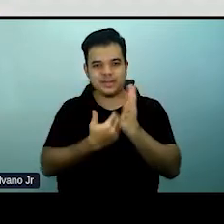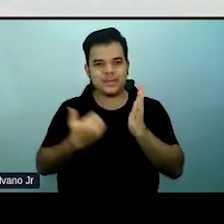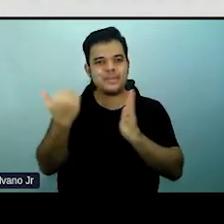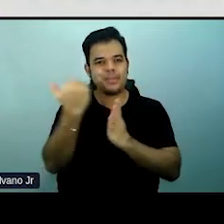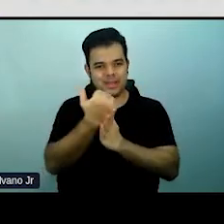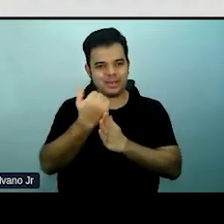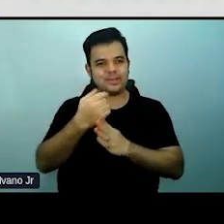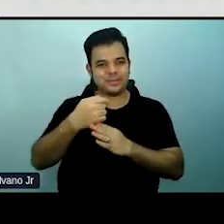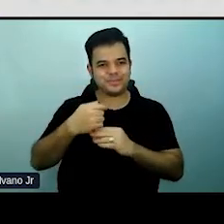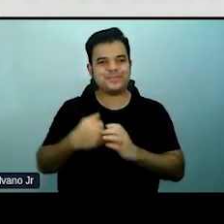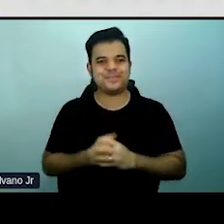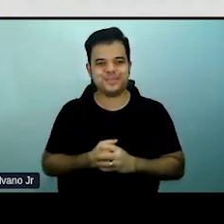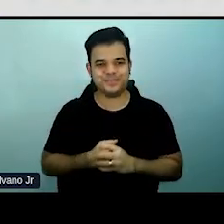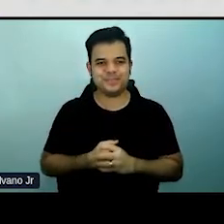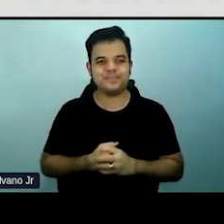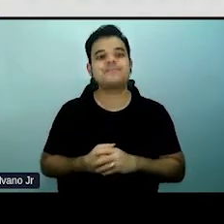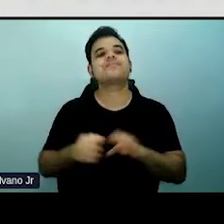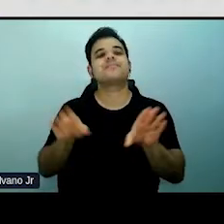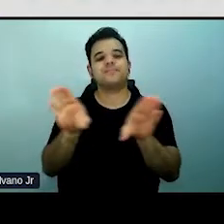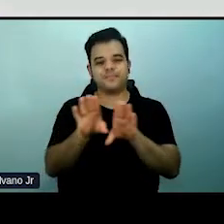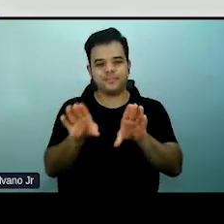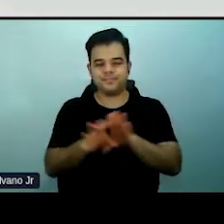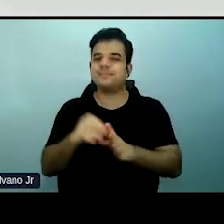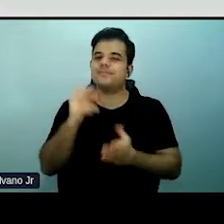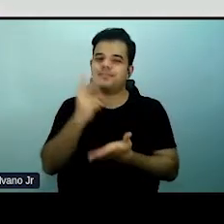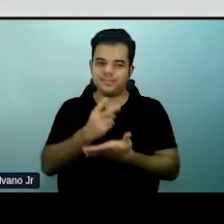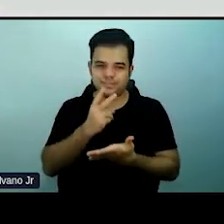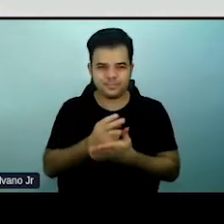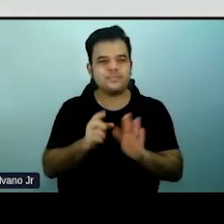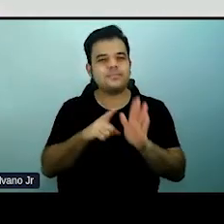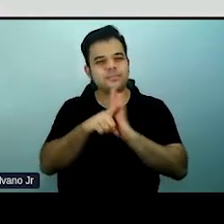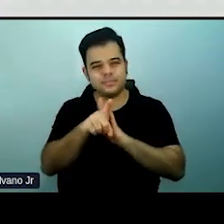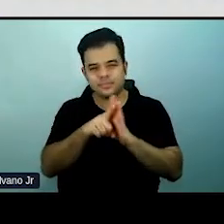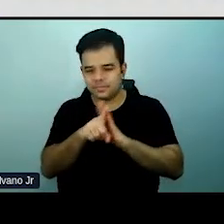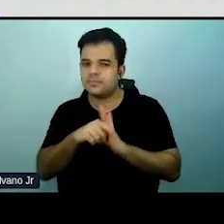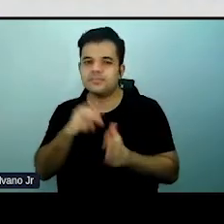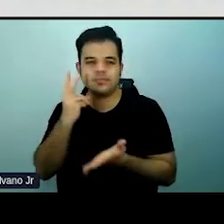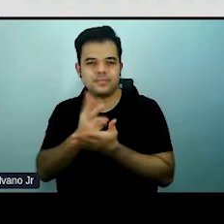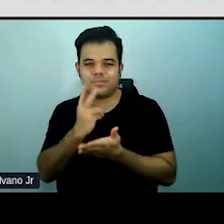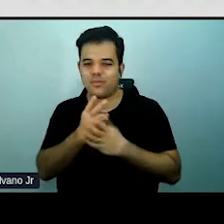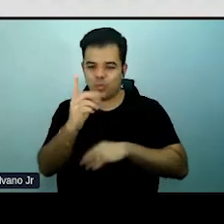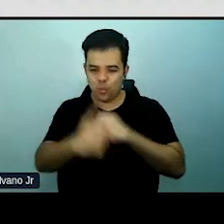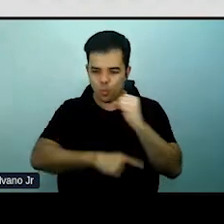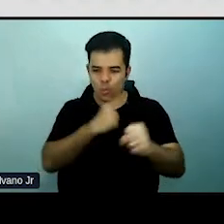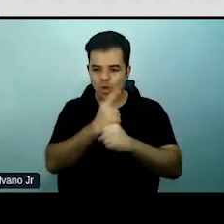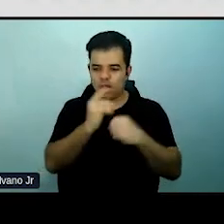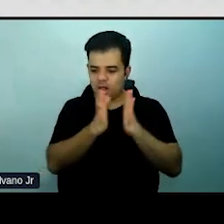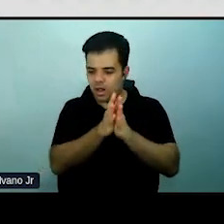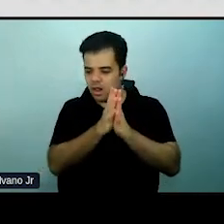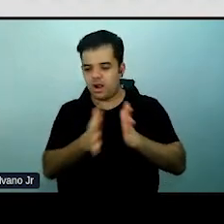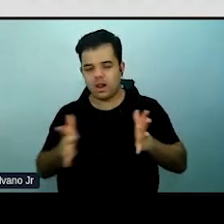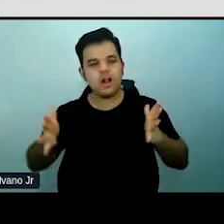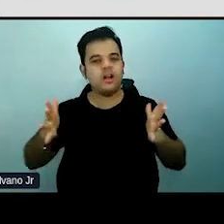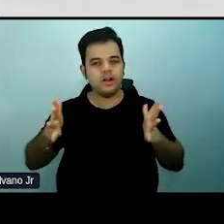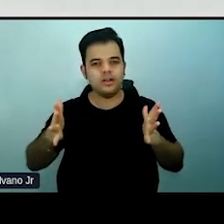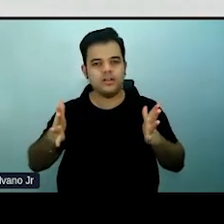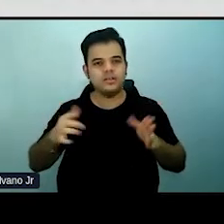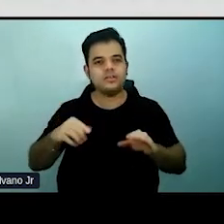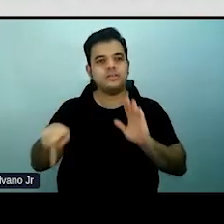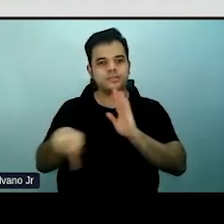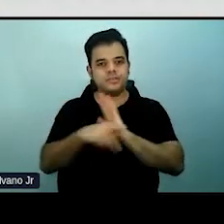até do que eu. A gente faz a reavaliação, tem um determinado período no ano que você faz uma análise de onde